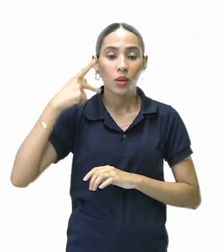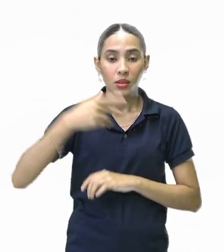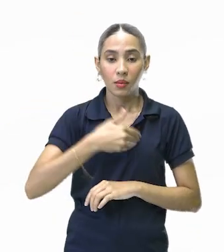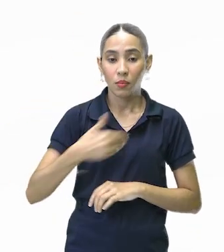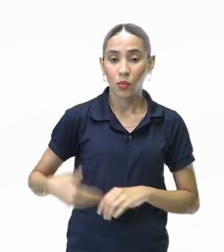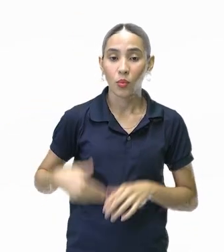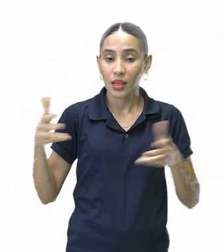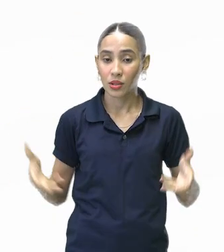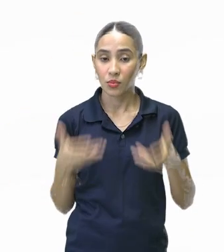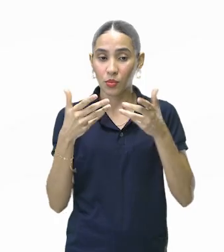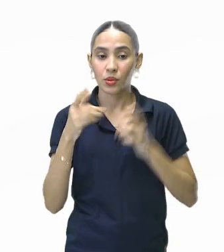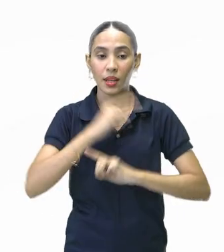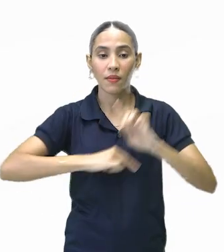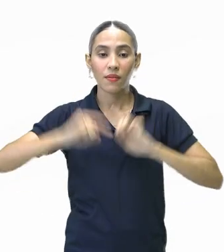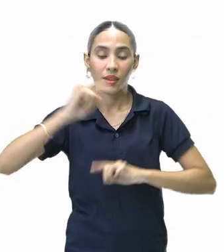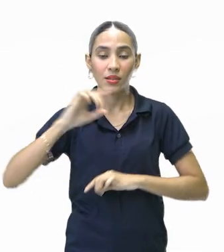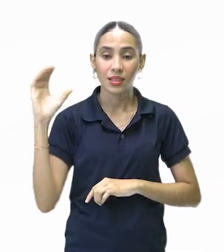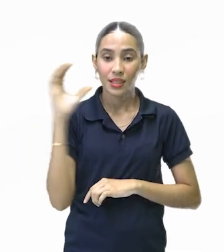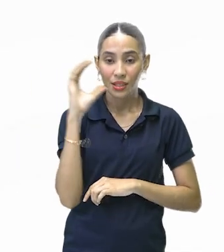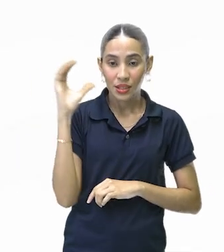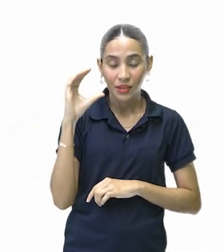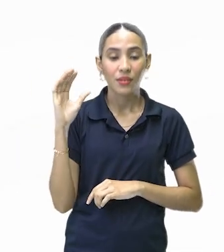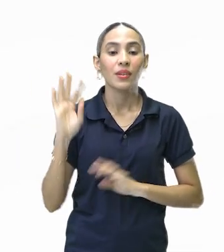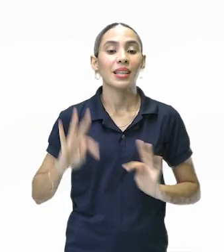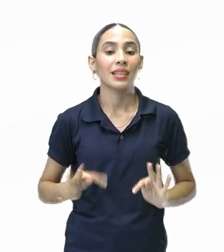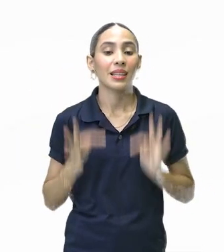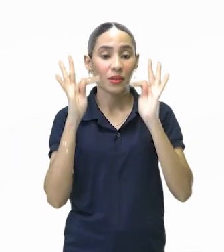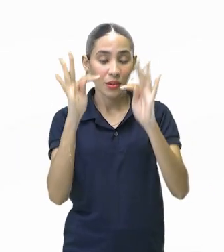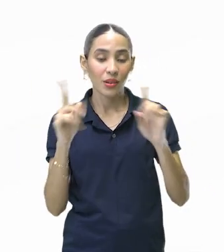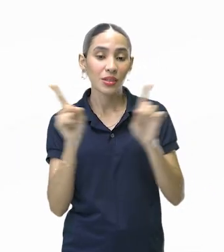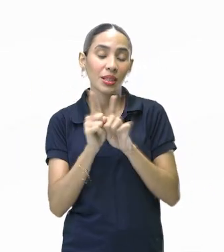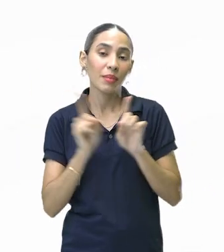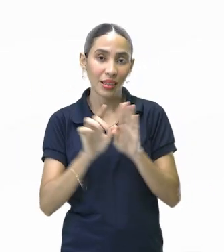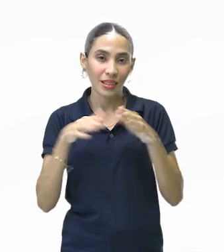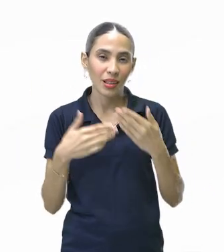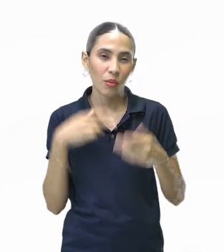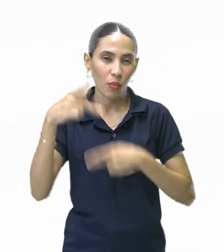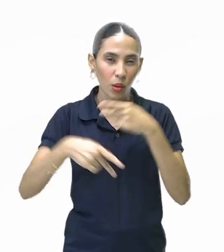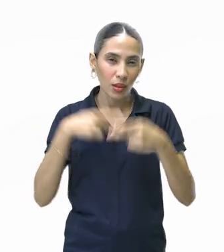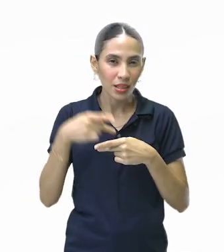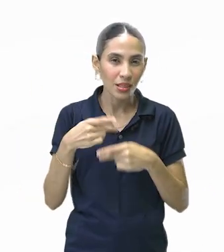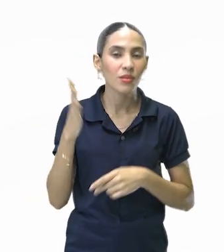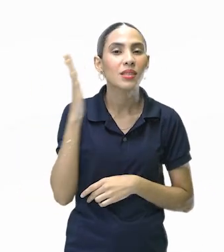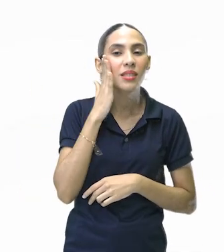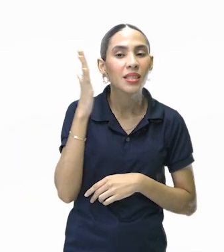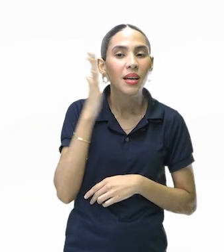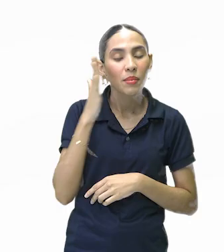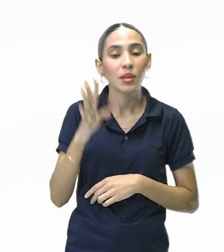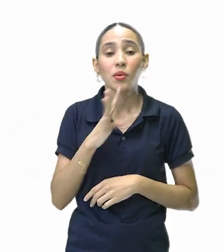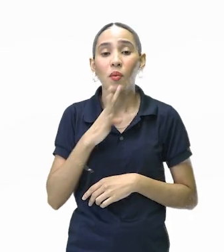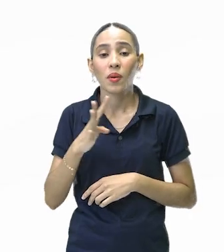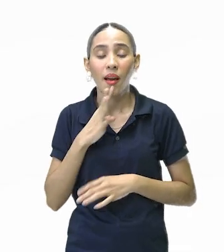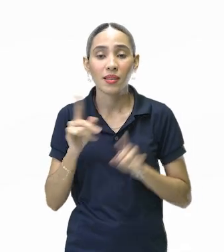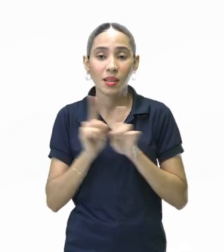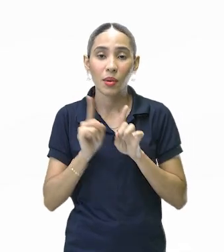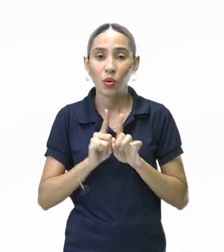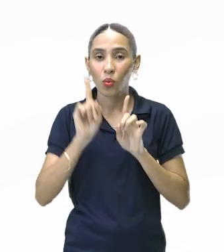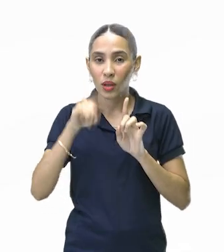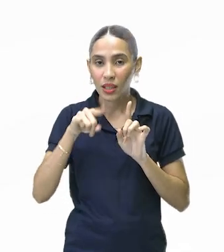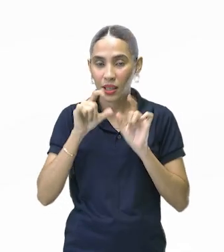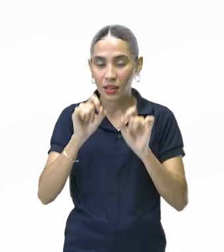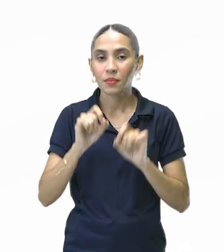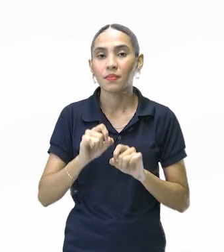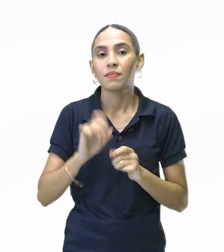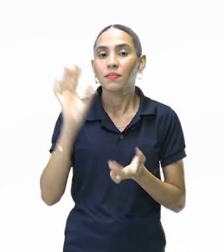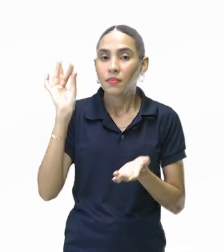e estimulam avanços científicos e tecnológicos. Então, uma população que sabe, que conhece o que é real,